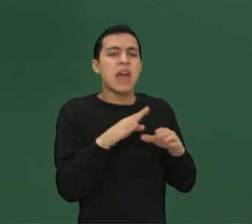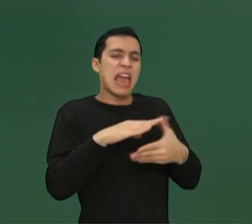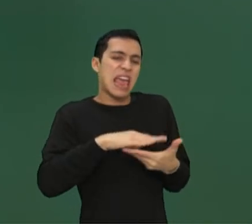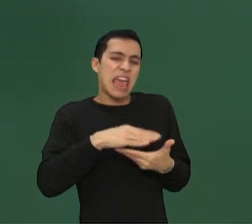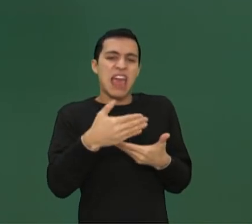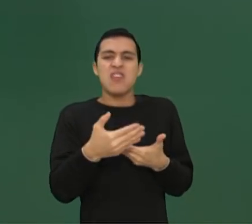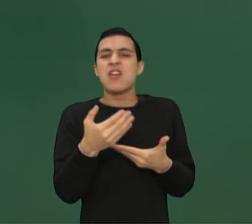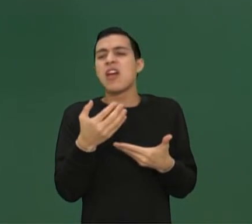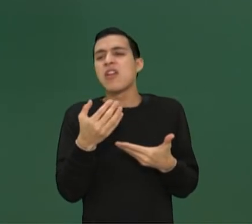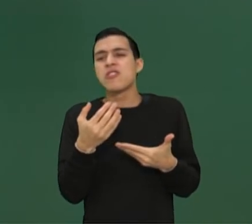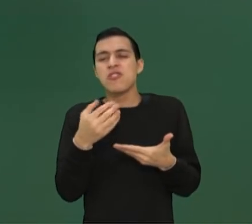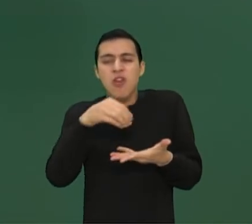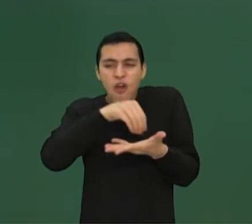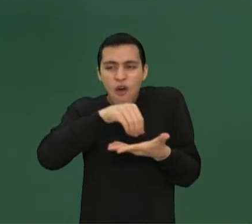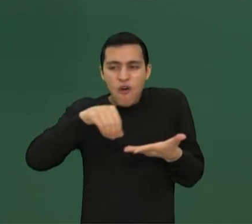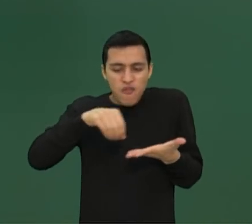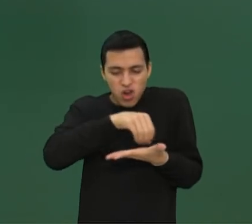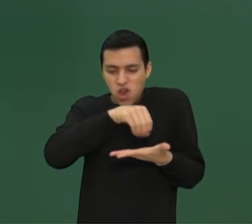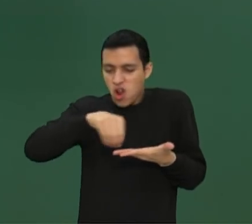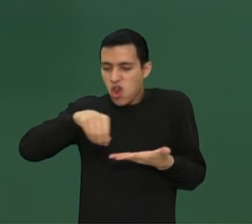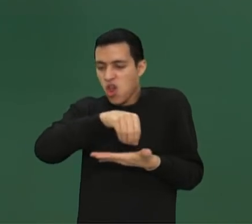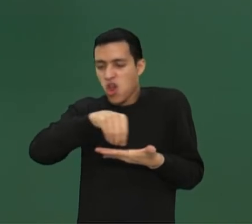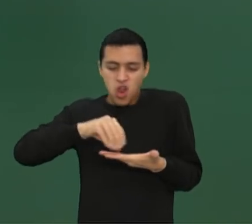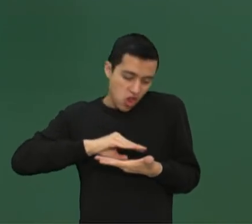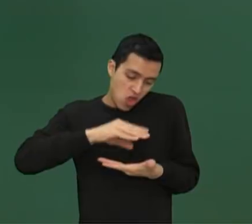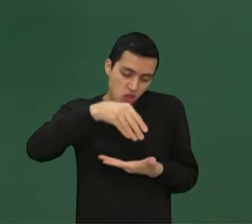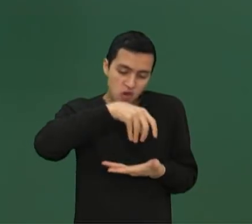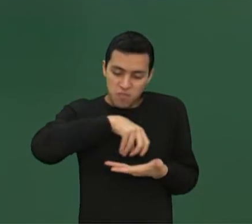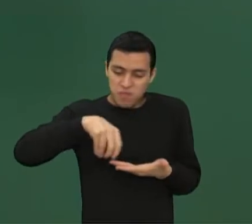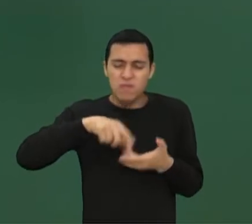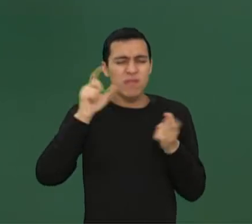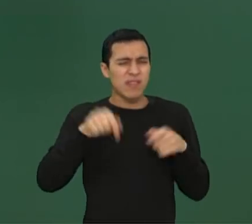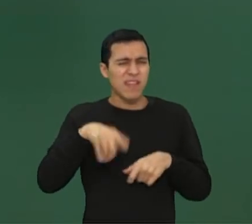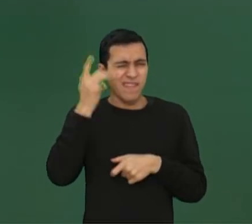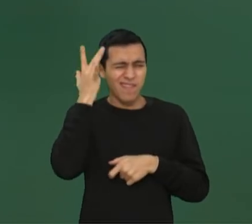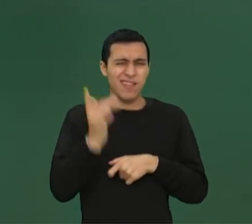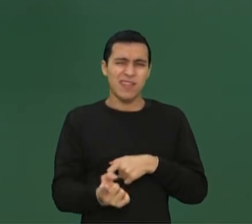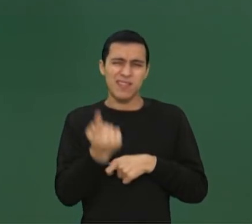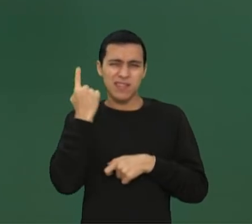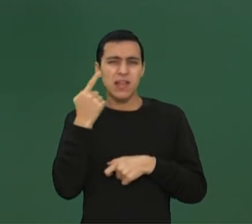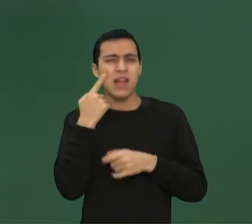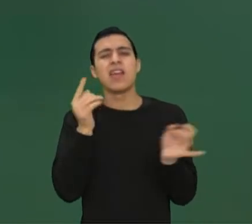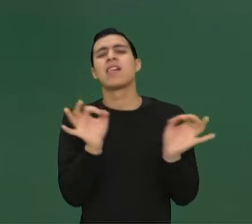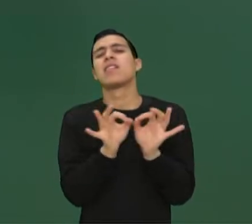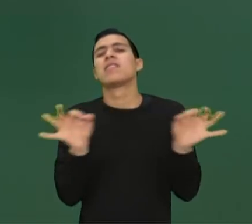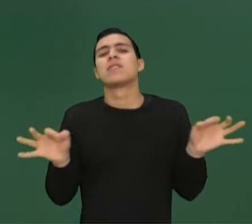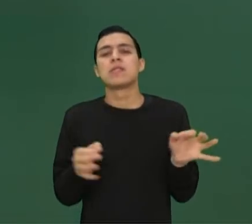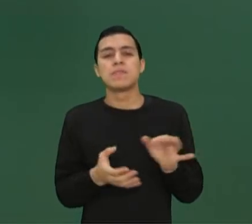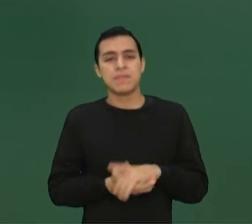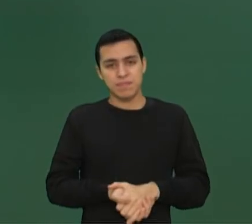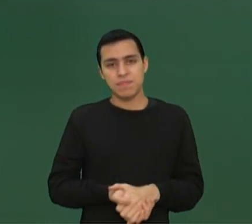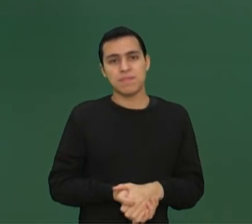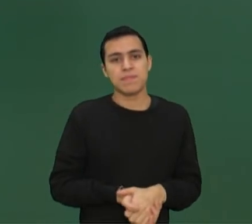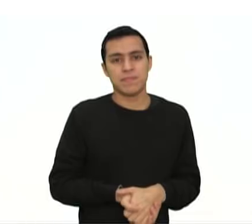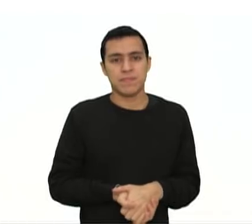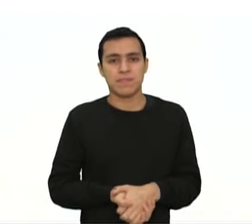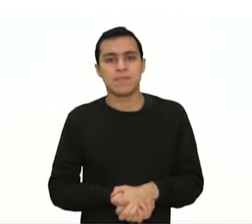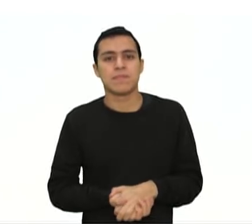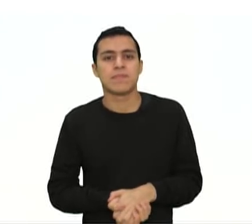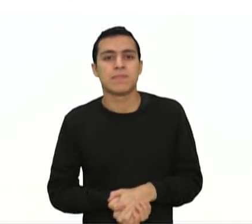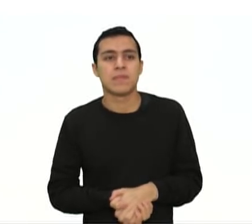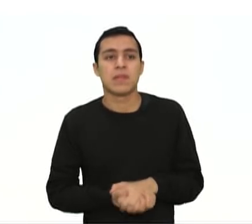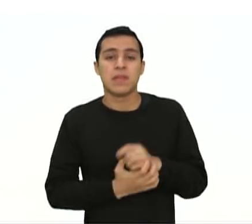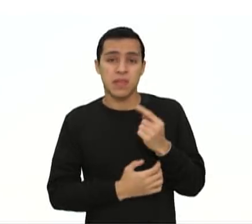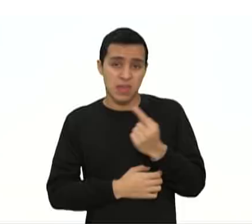Então, só de a gente olhar assim, a gente já vê inúmeras possibilidades de a gente fazer um tabuleiro desse. É muito simples e fácil também, né?